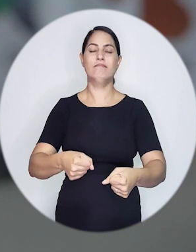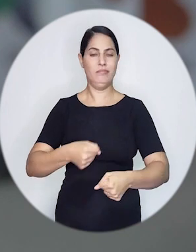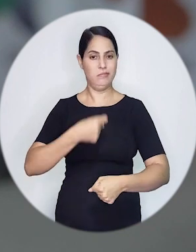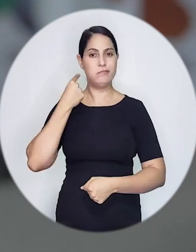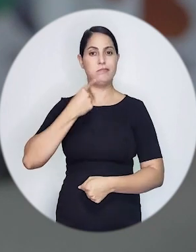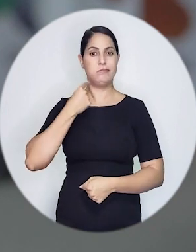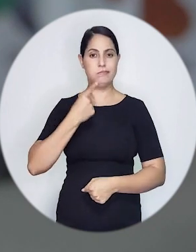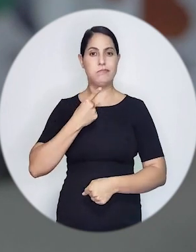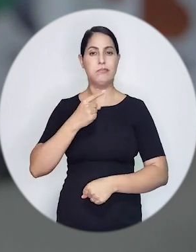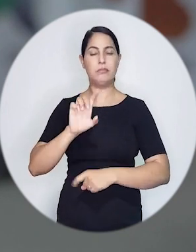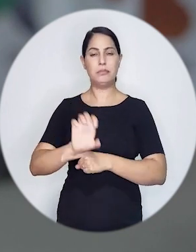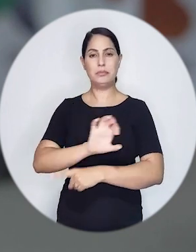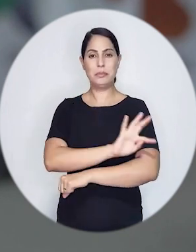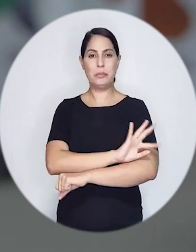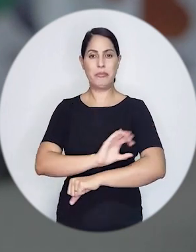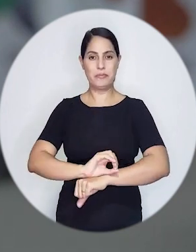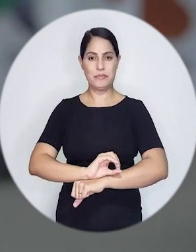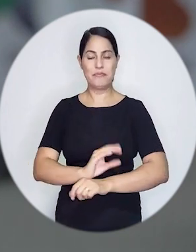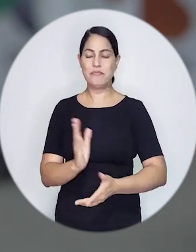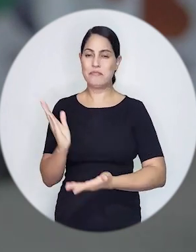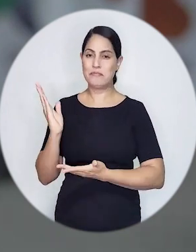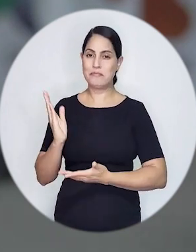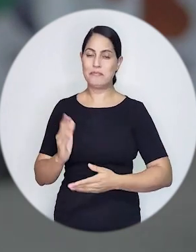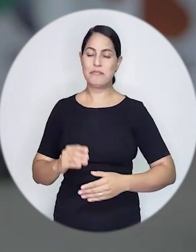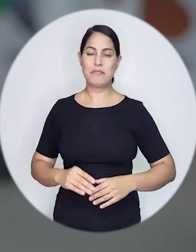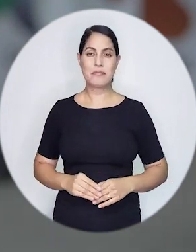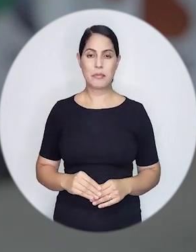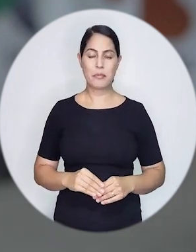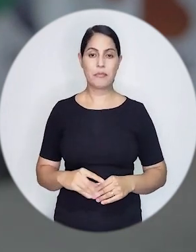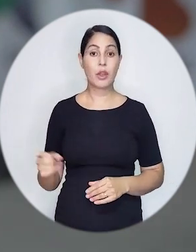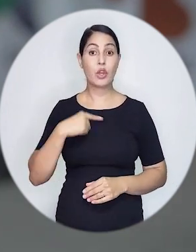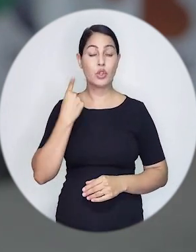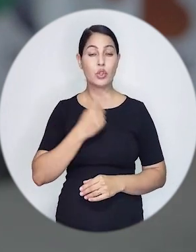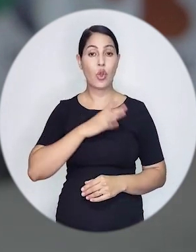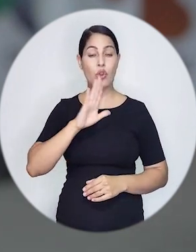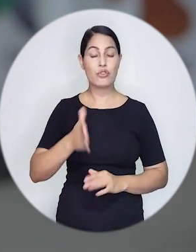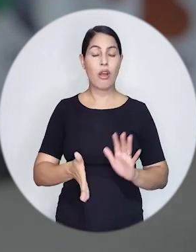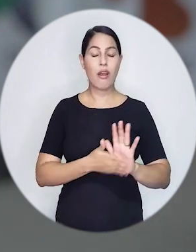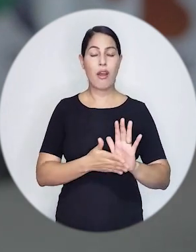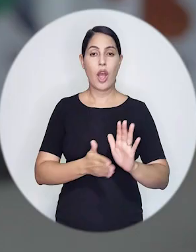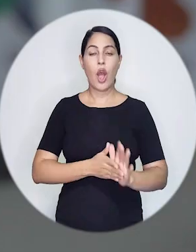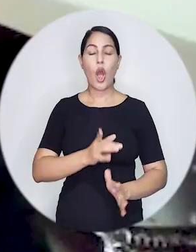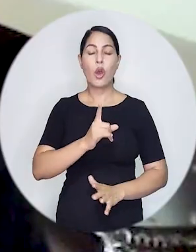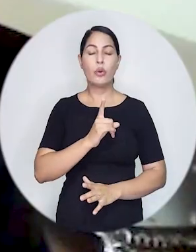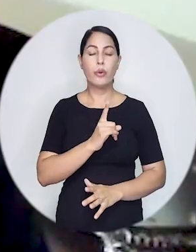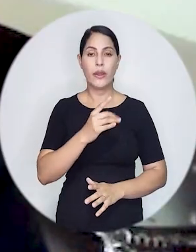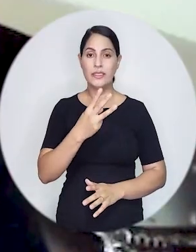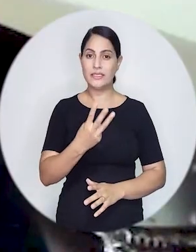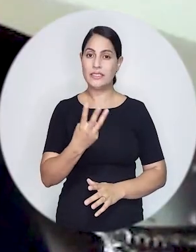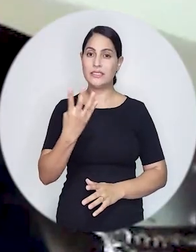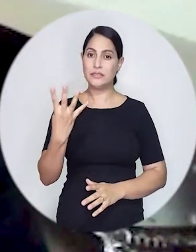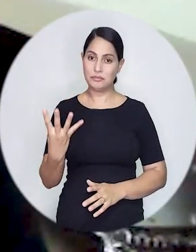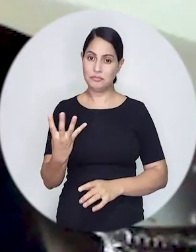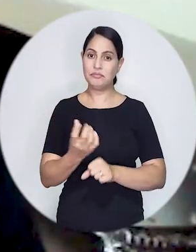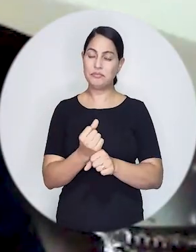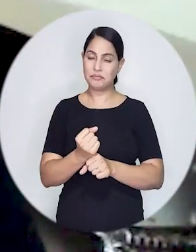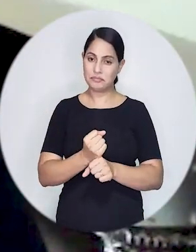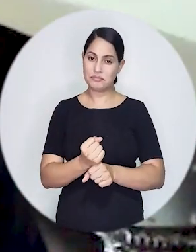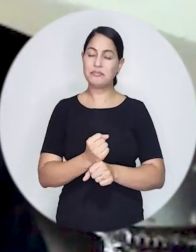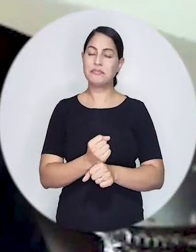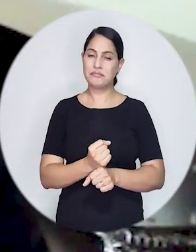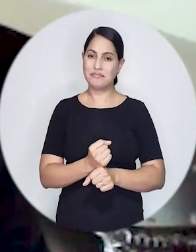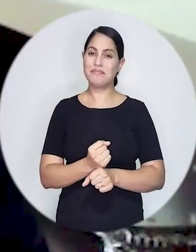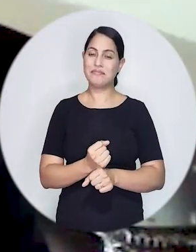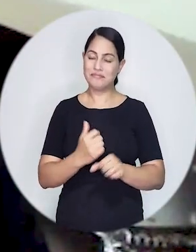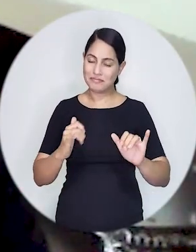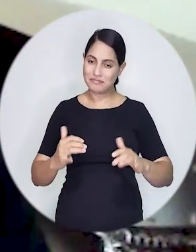muitas conquistas democráticas e pela defesa intransigente da advocacia tocantinense. Comemorando os 34 anos